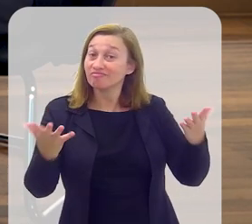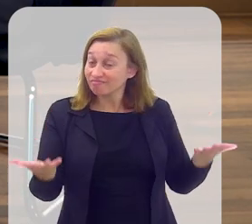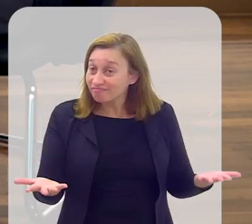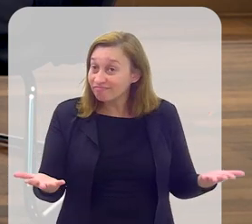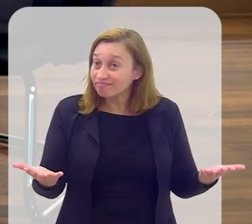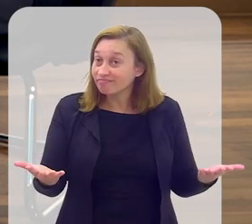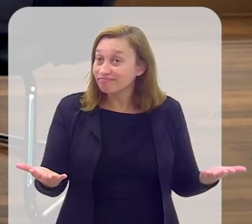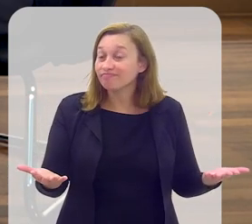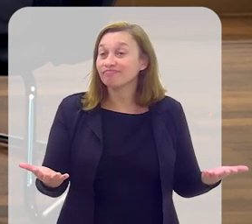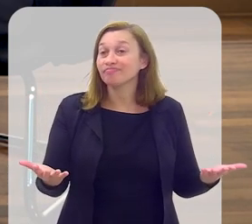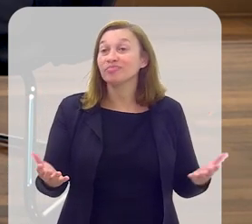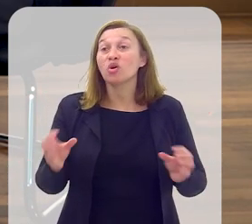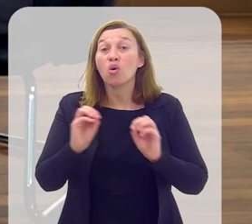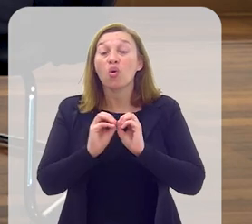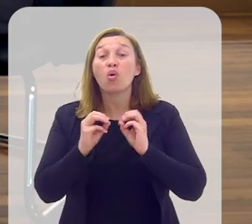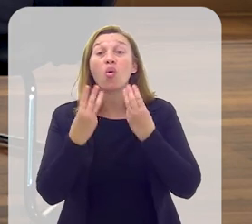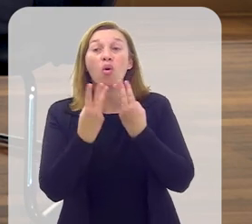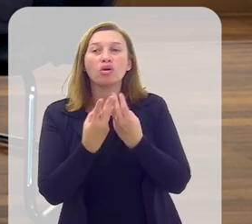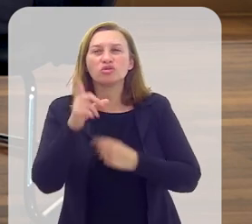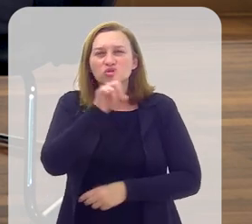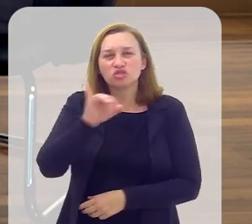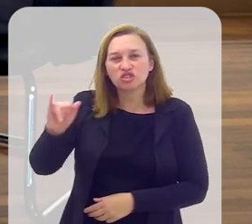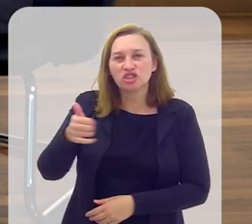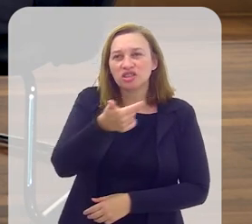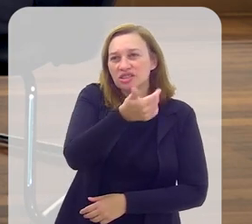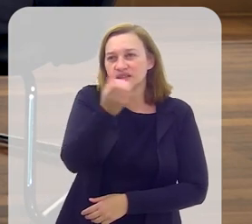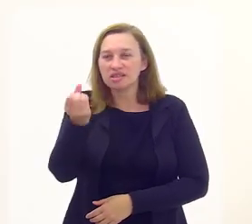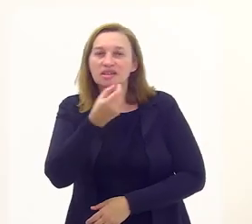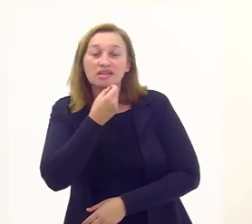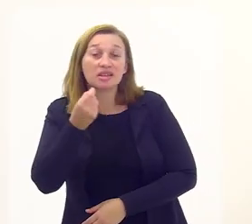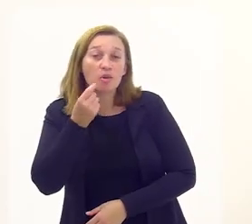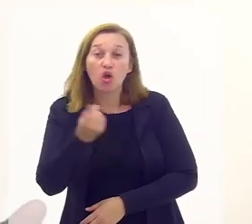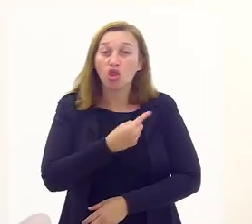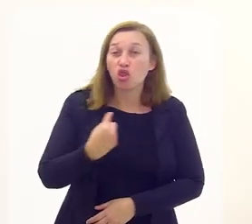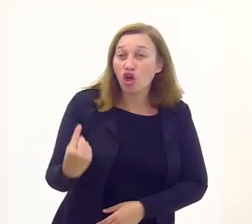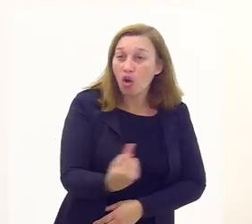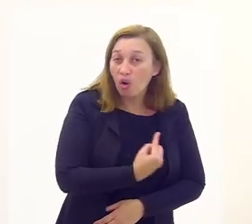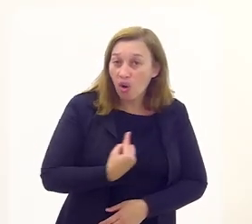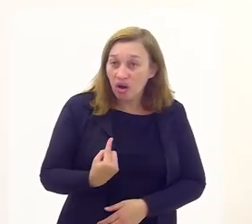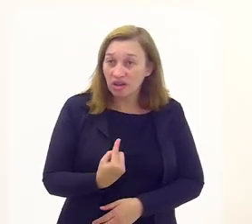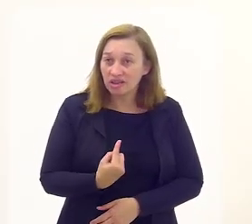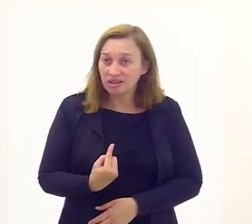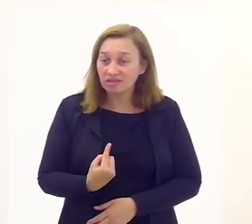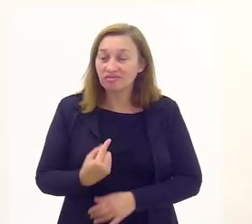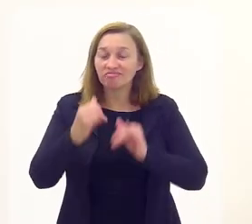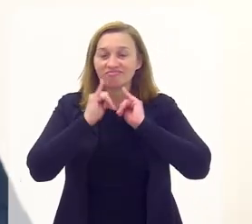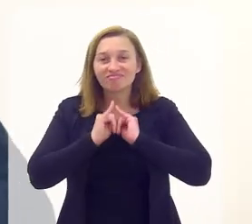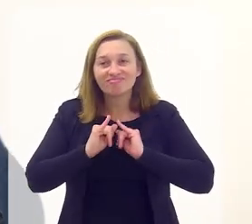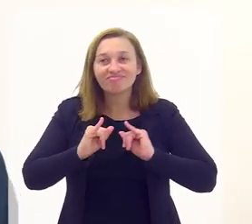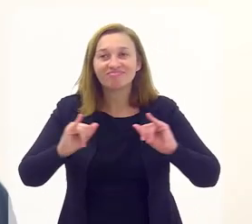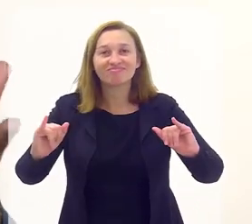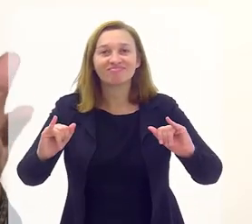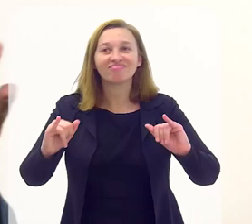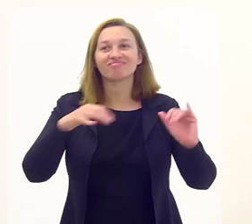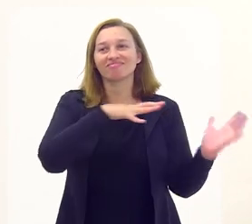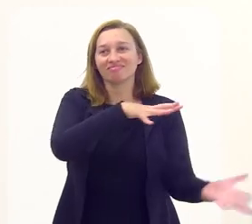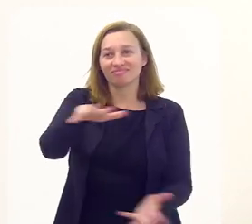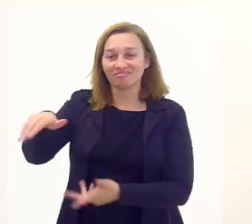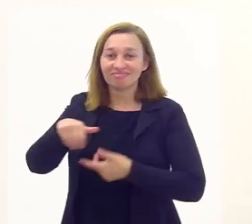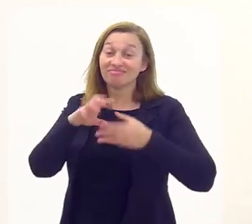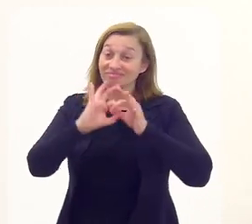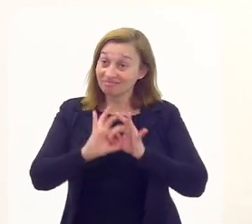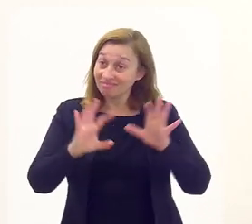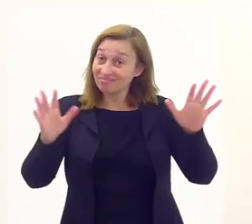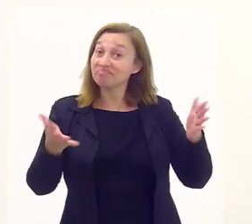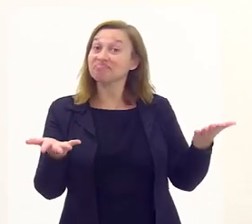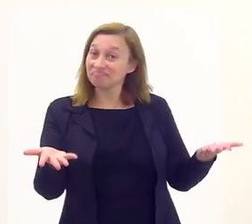Democracia, instituído através da ONU no dia 16 de setembro, quando nós temos então a Declaração Universal